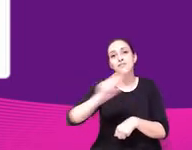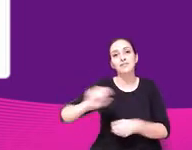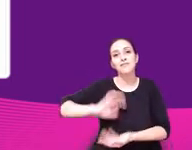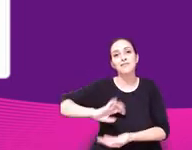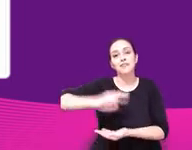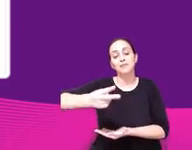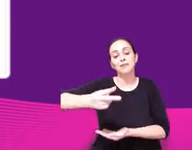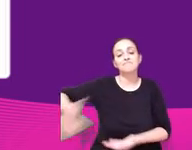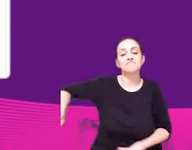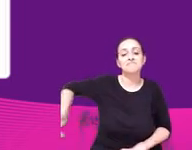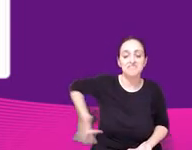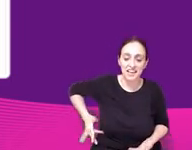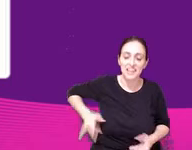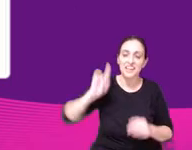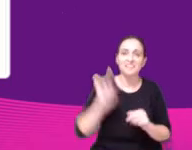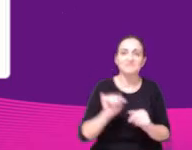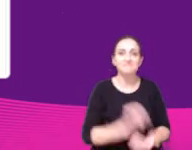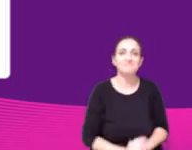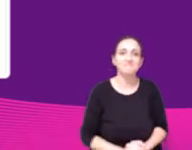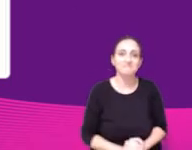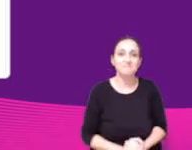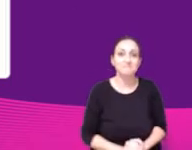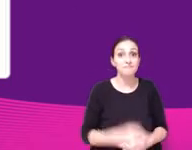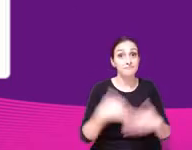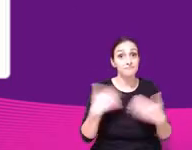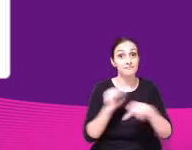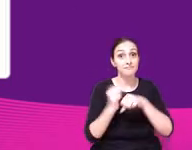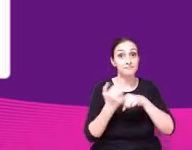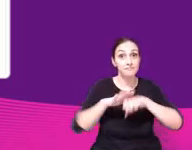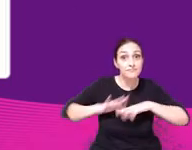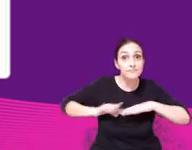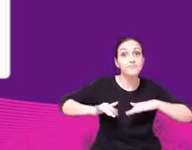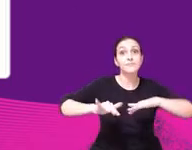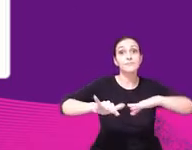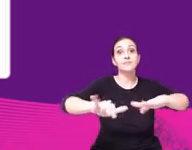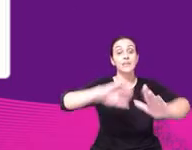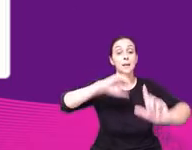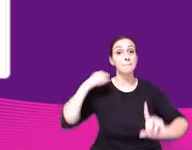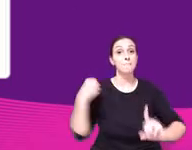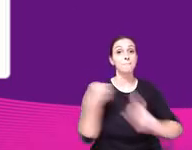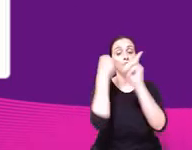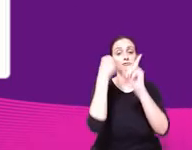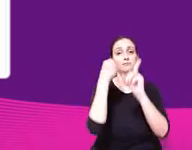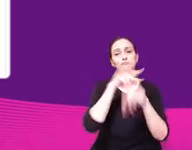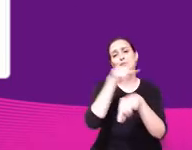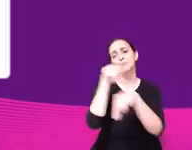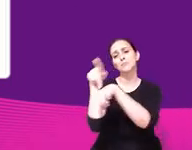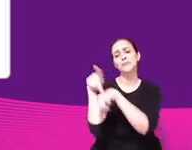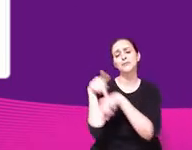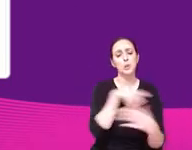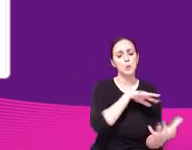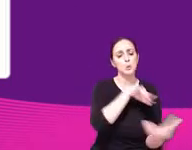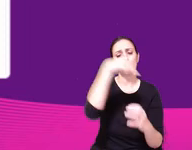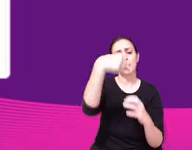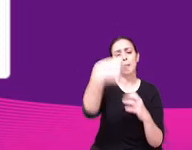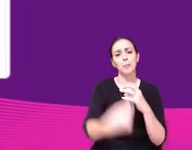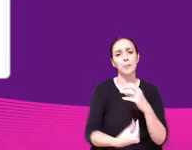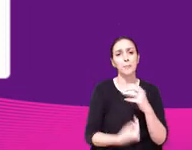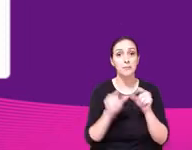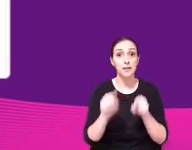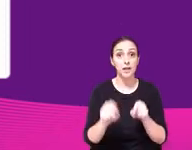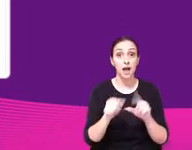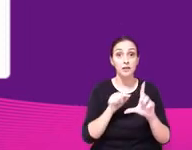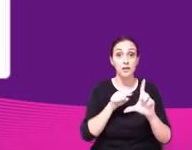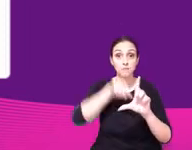renais. E a pandemia impactou, então, praticamente em todos os países, e o que nós temos aqui, a curva